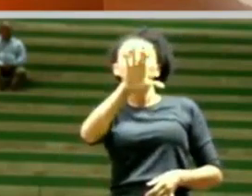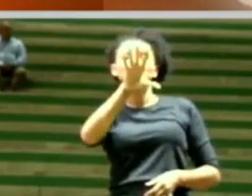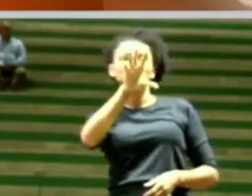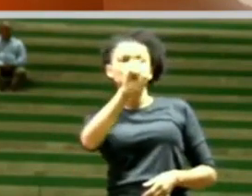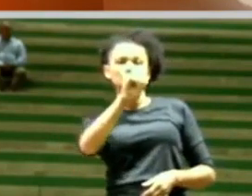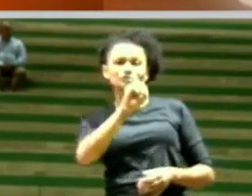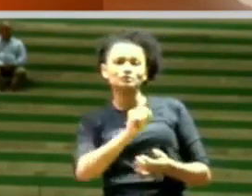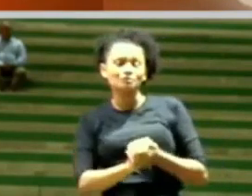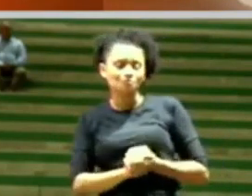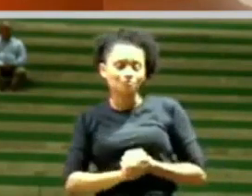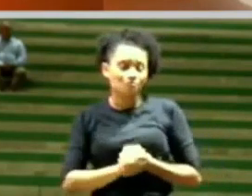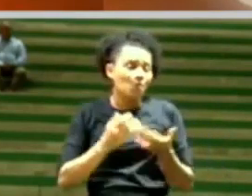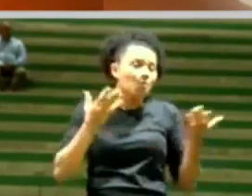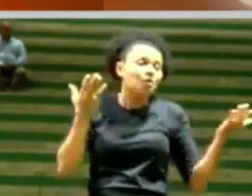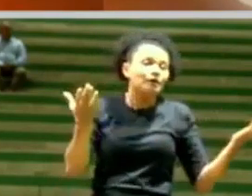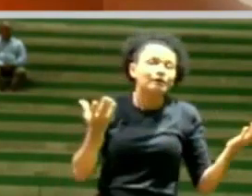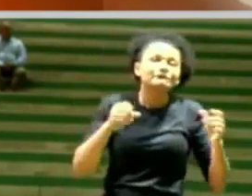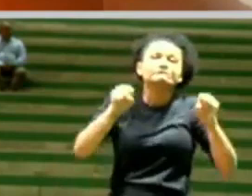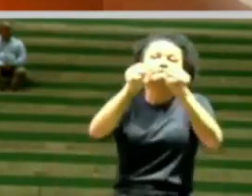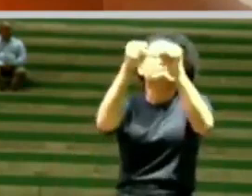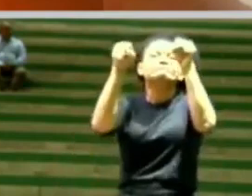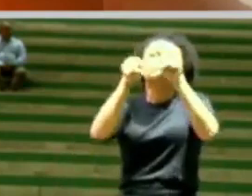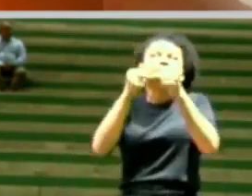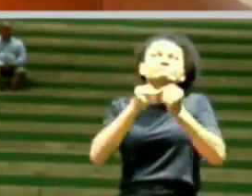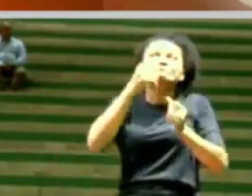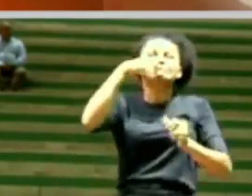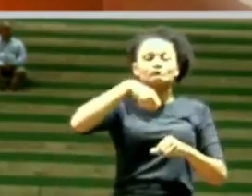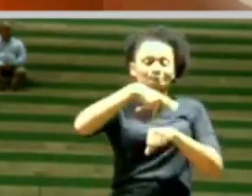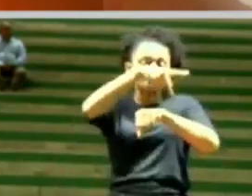Crise nacional.